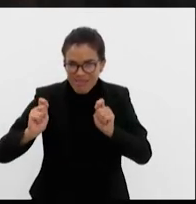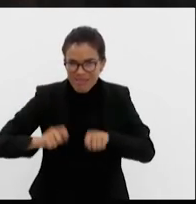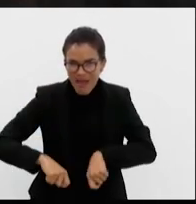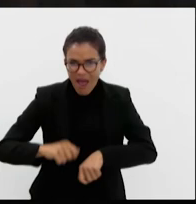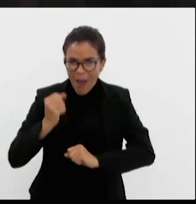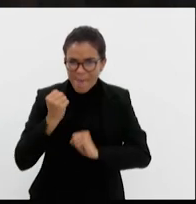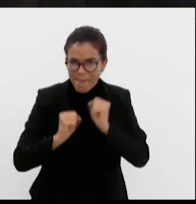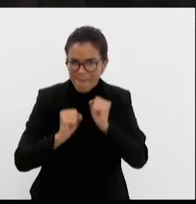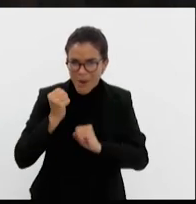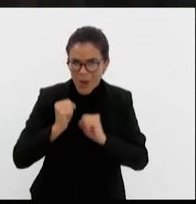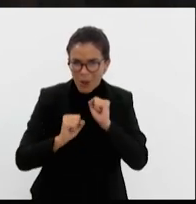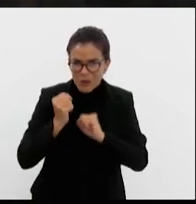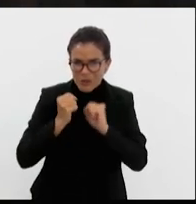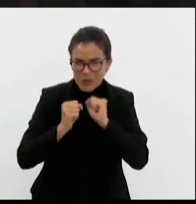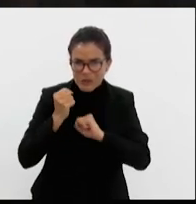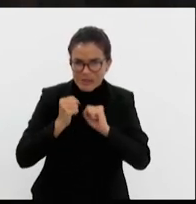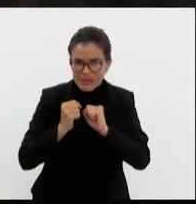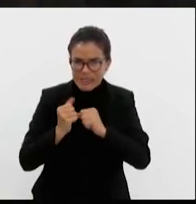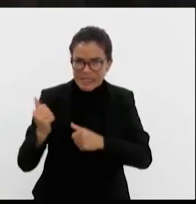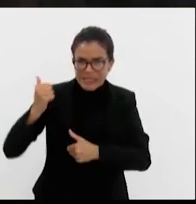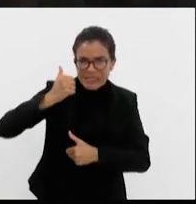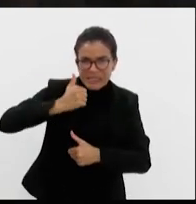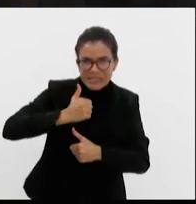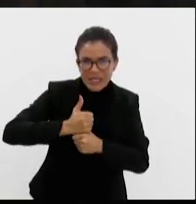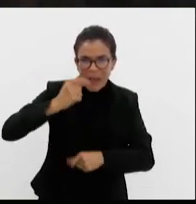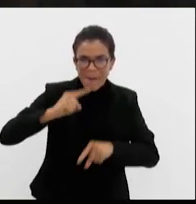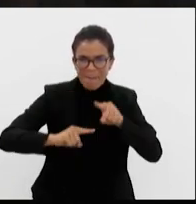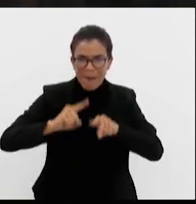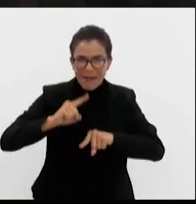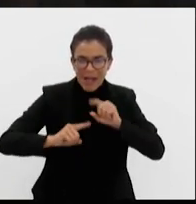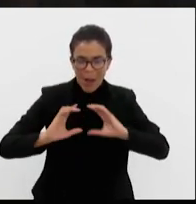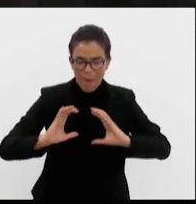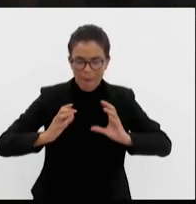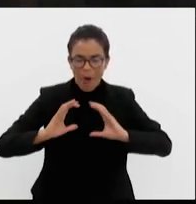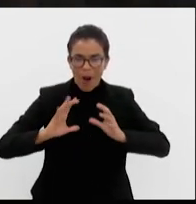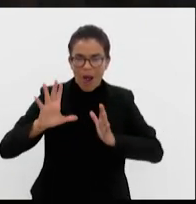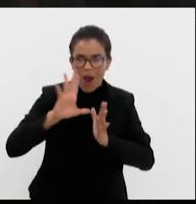capacidade produtiva para repor essas bolas todas?